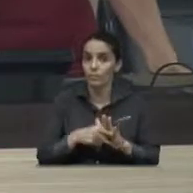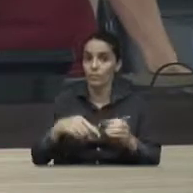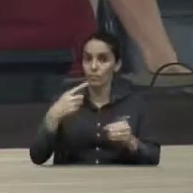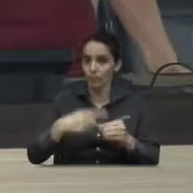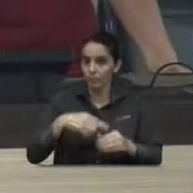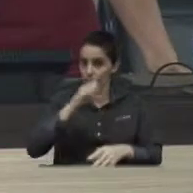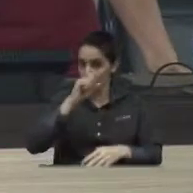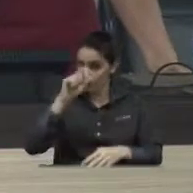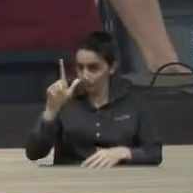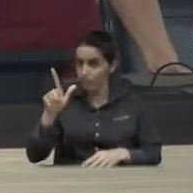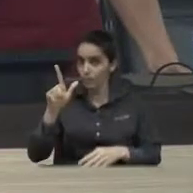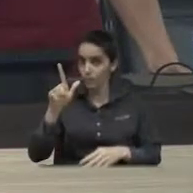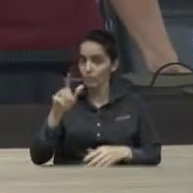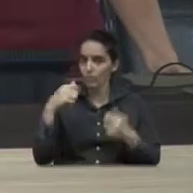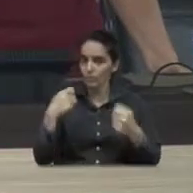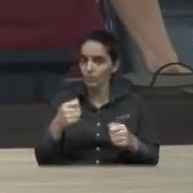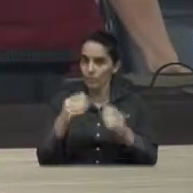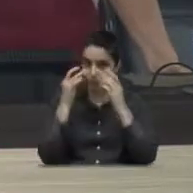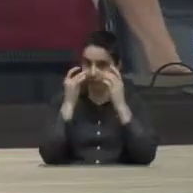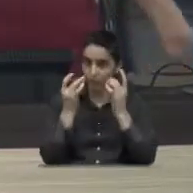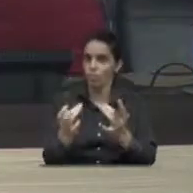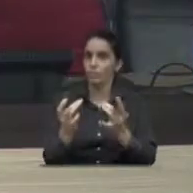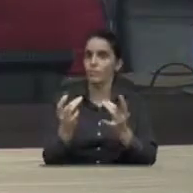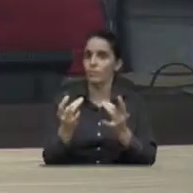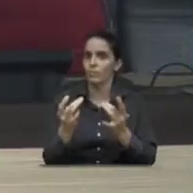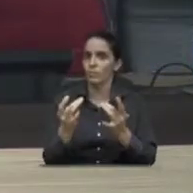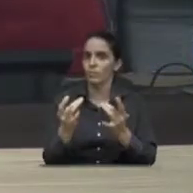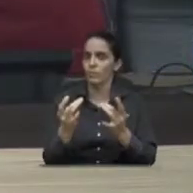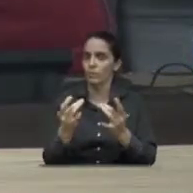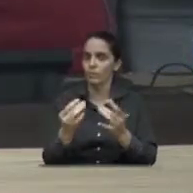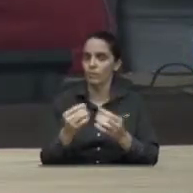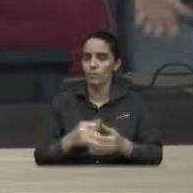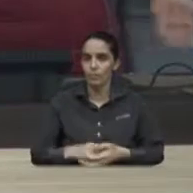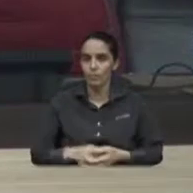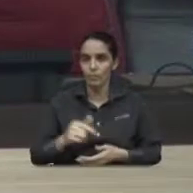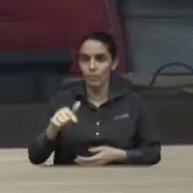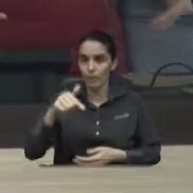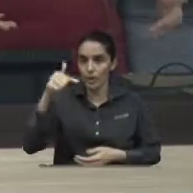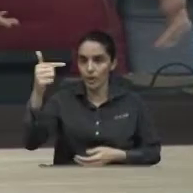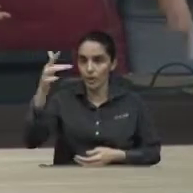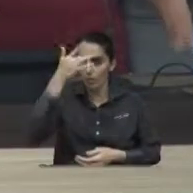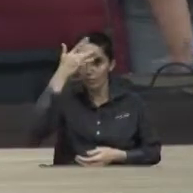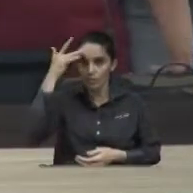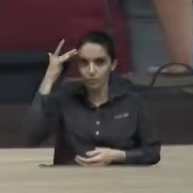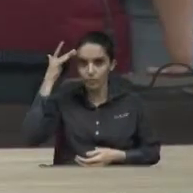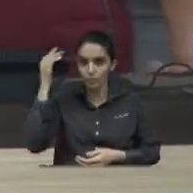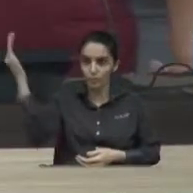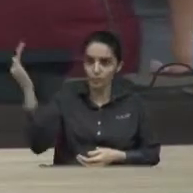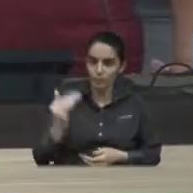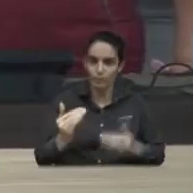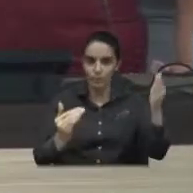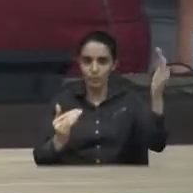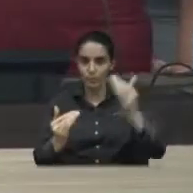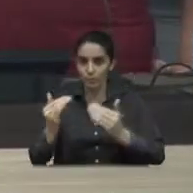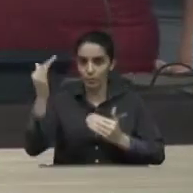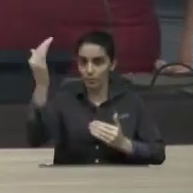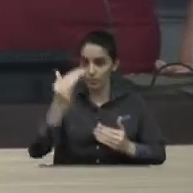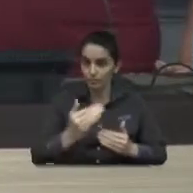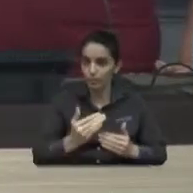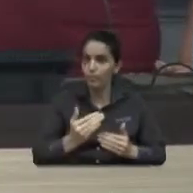uma colocação que temos que ver. Traremos pessoas de fora para trabalhar aqui, dependendo do tipo de indústria